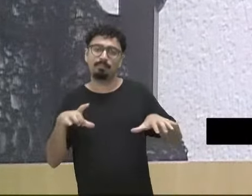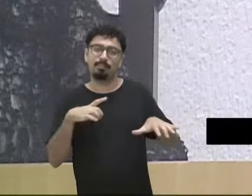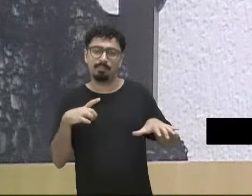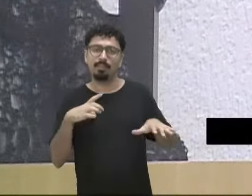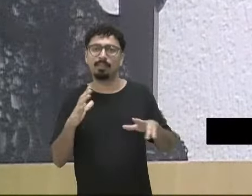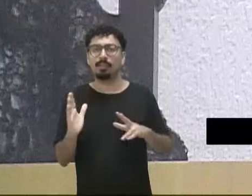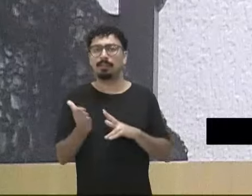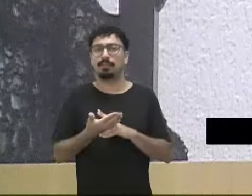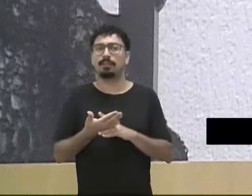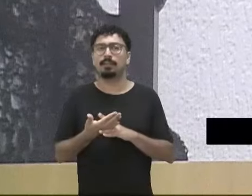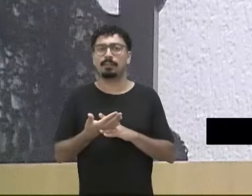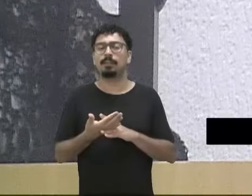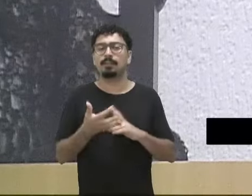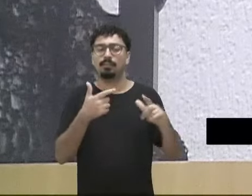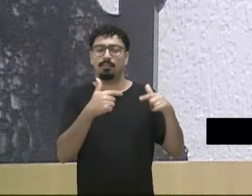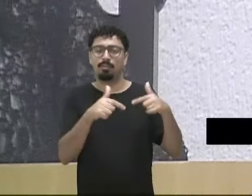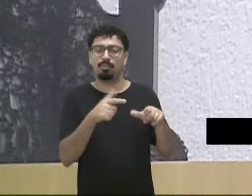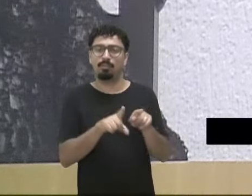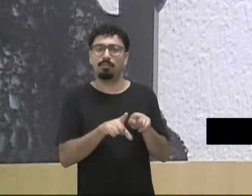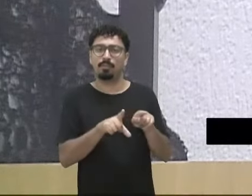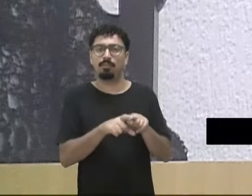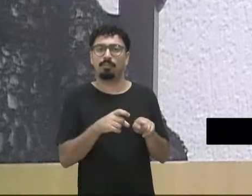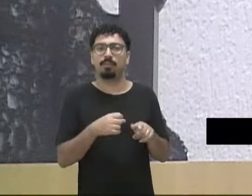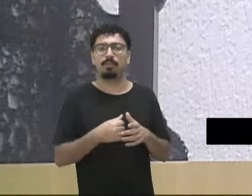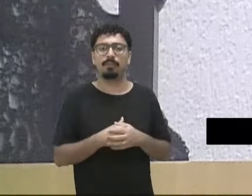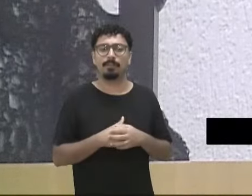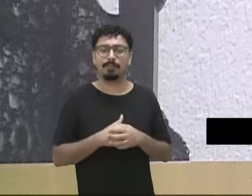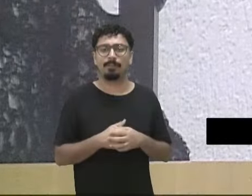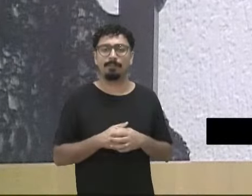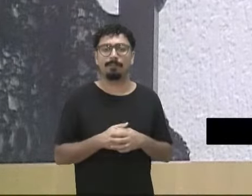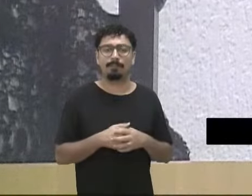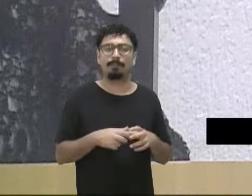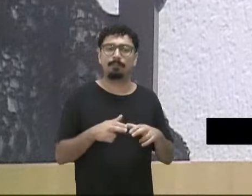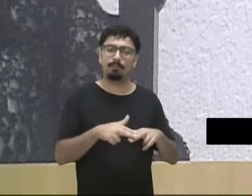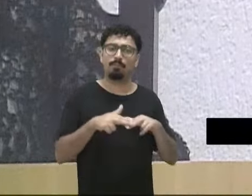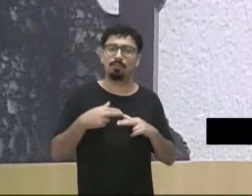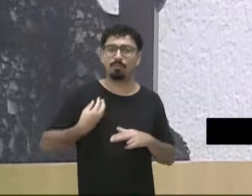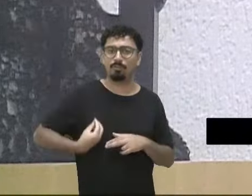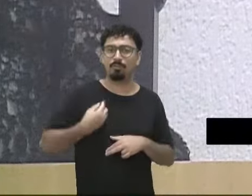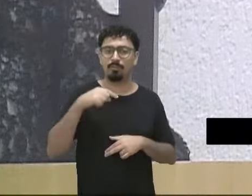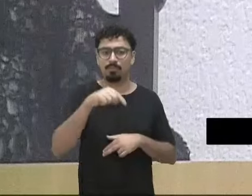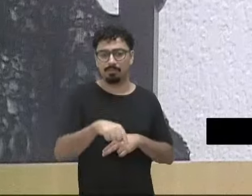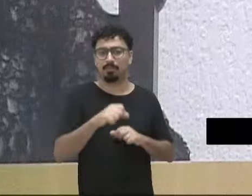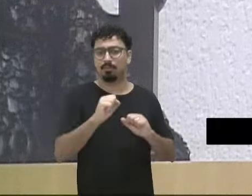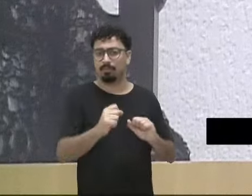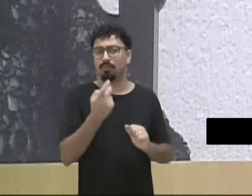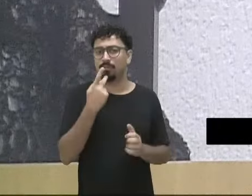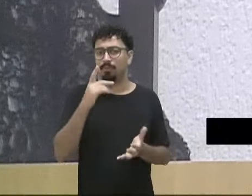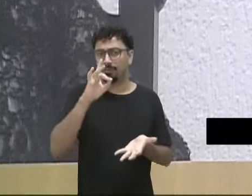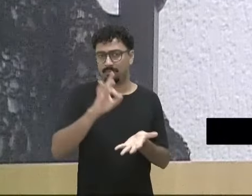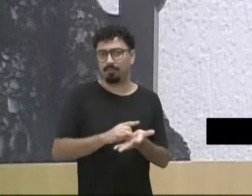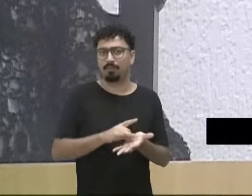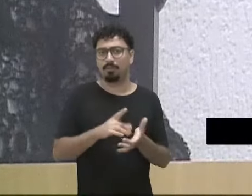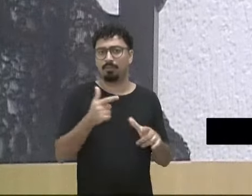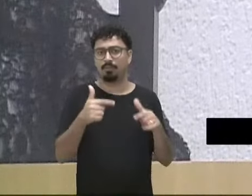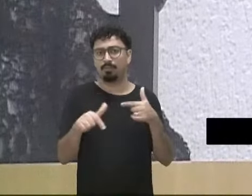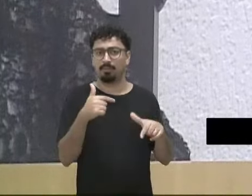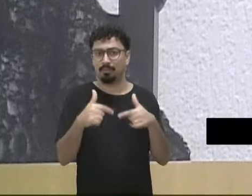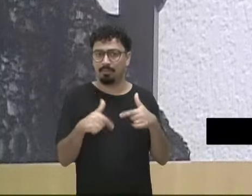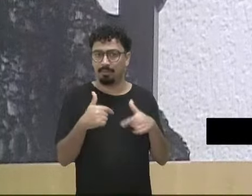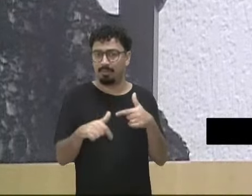intervalo de trabalho, até porque eu estou lá e agora posso falar com propriedade, a demanda de trabalho é